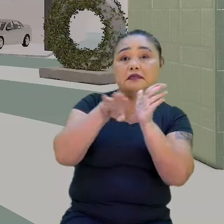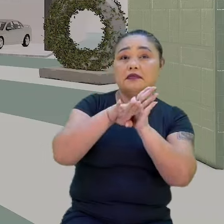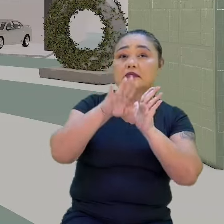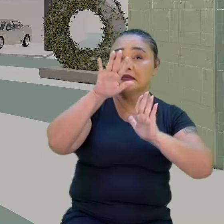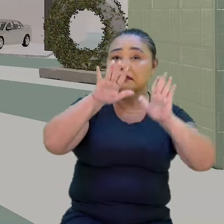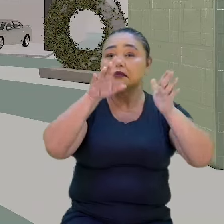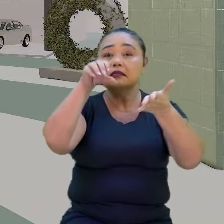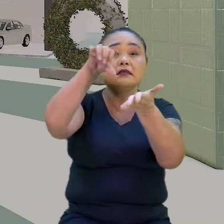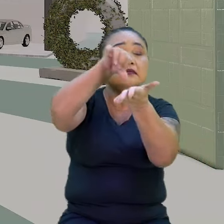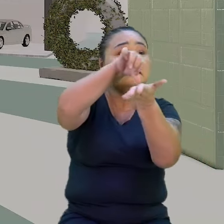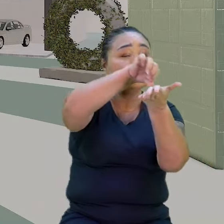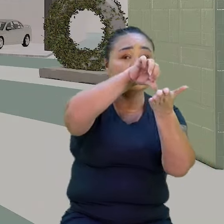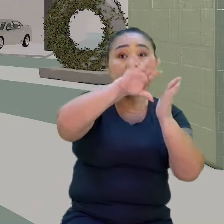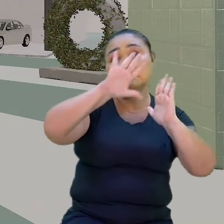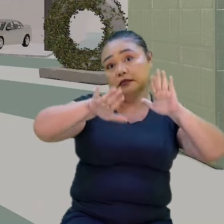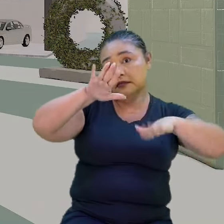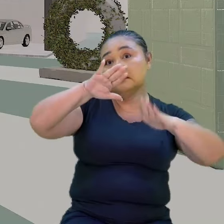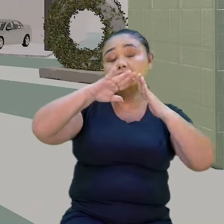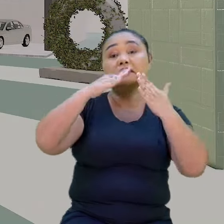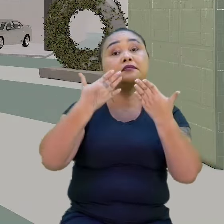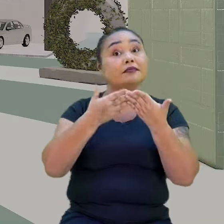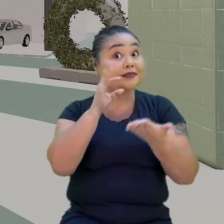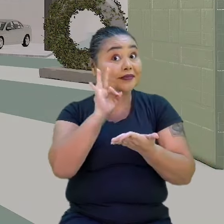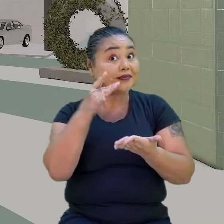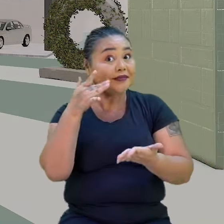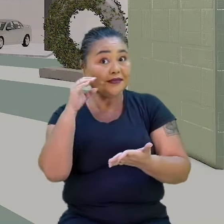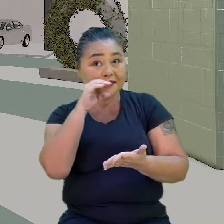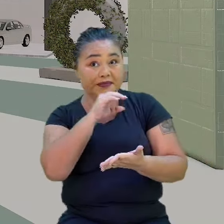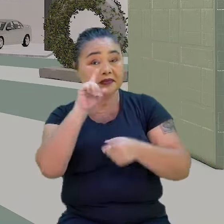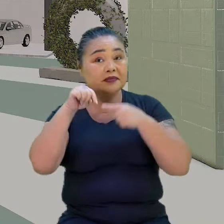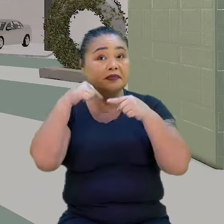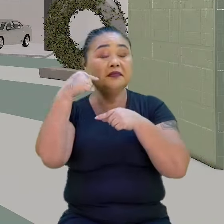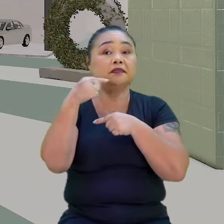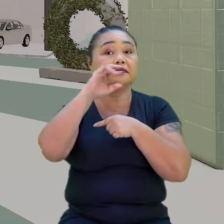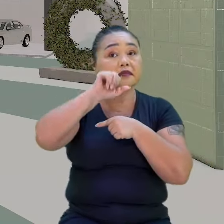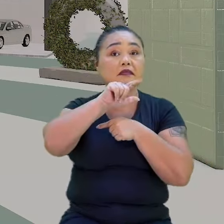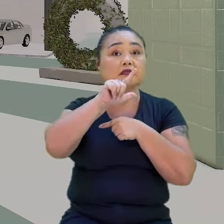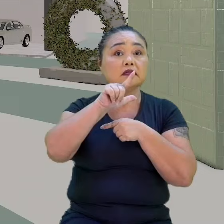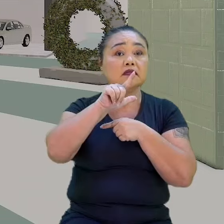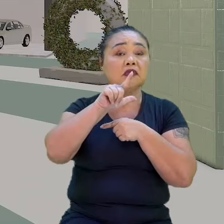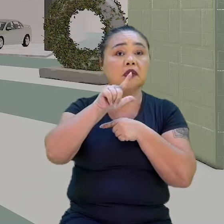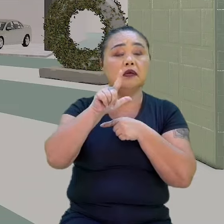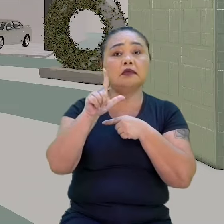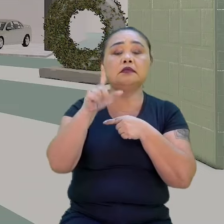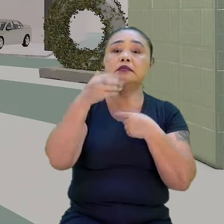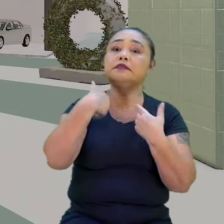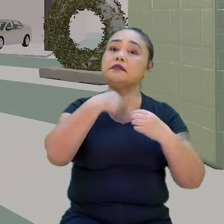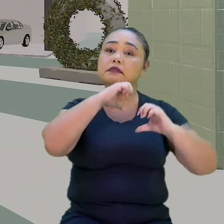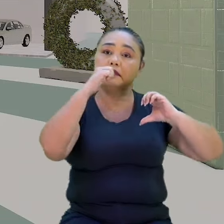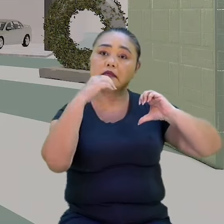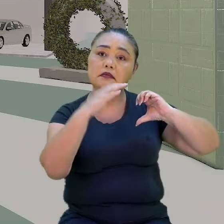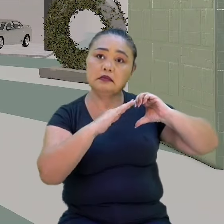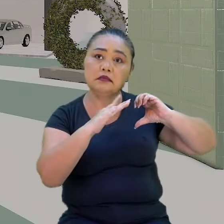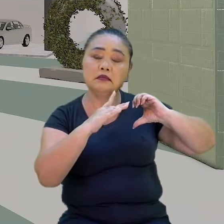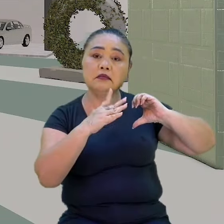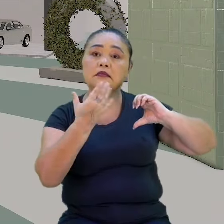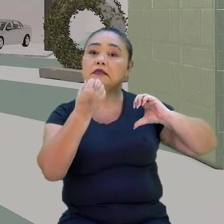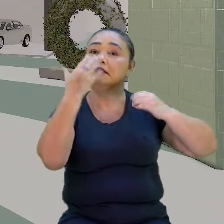polos algumas escolas tá cafezinho quentinho Ô depois de Julho Ei mas ó fica aqui o nosso beijo no coração tá boa